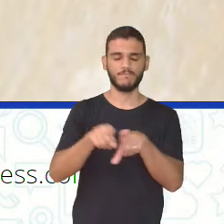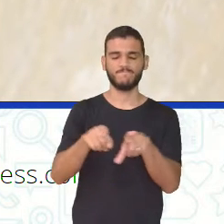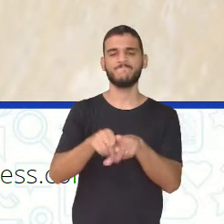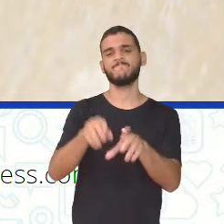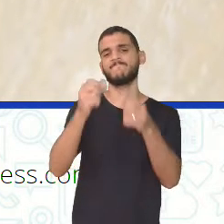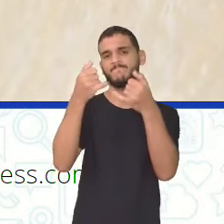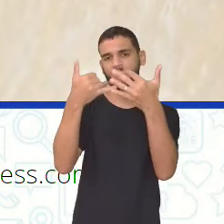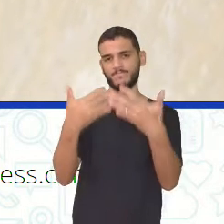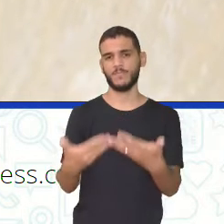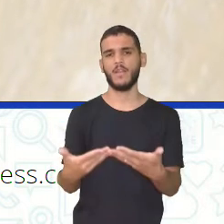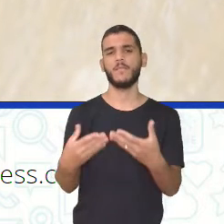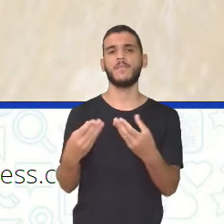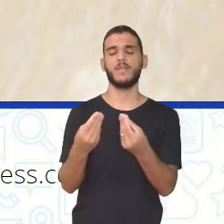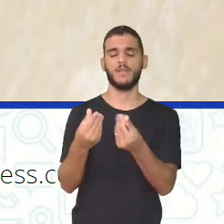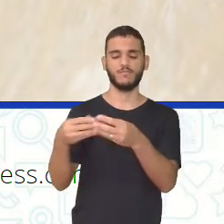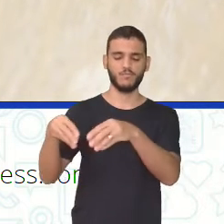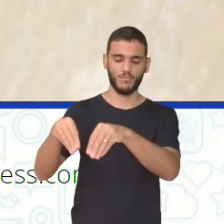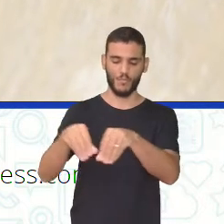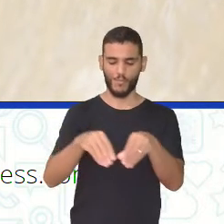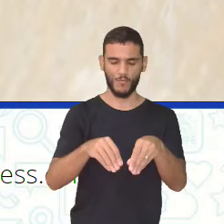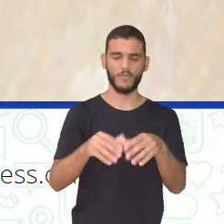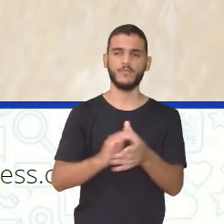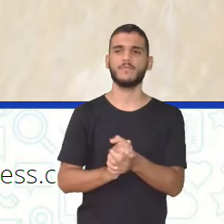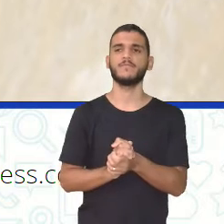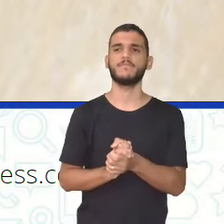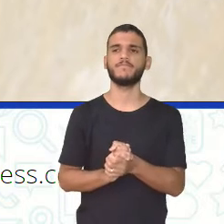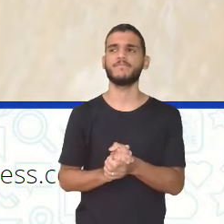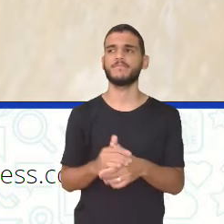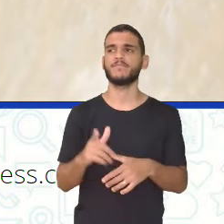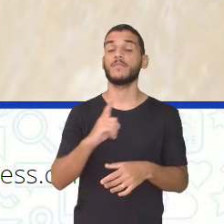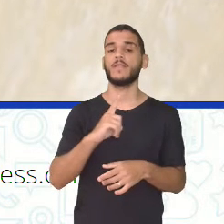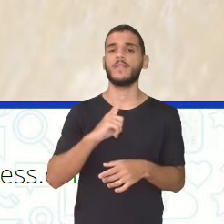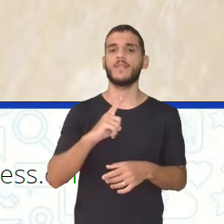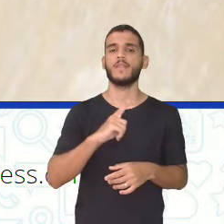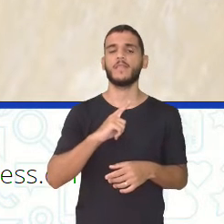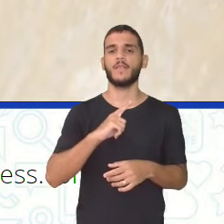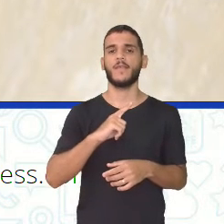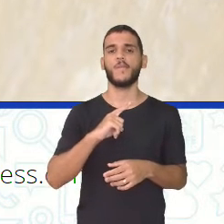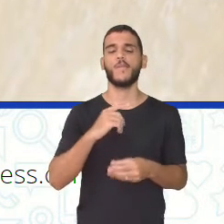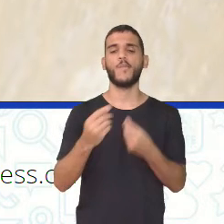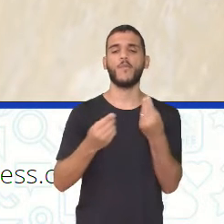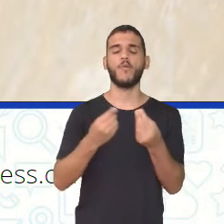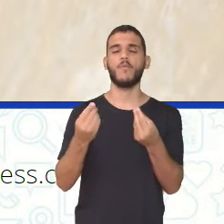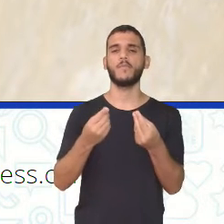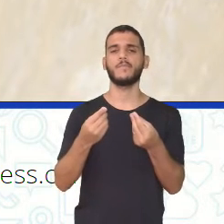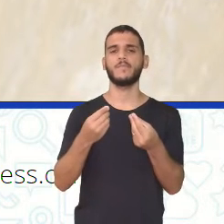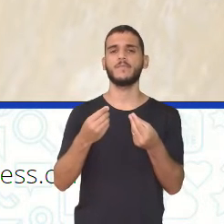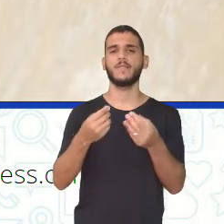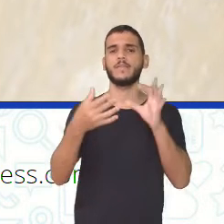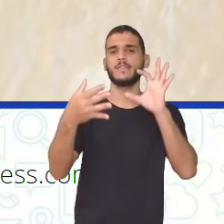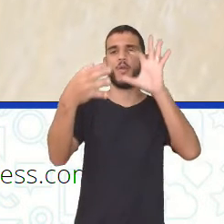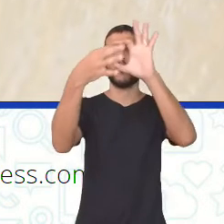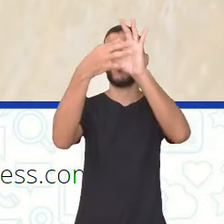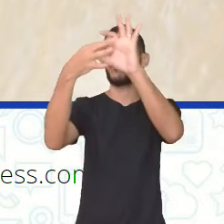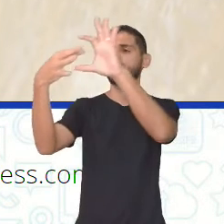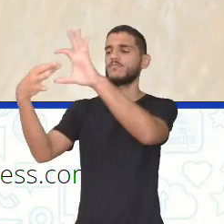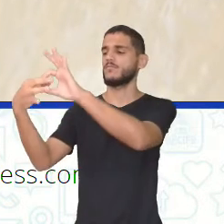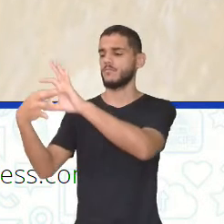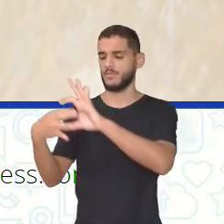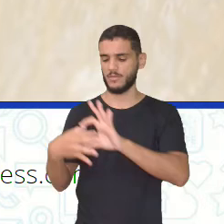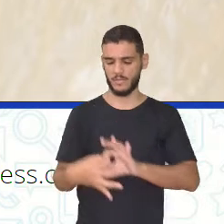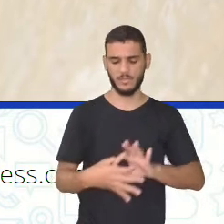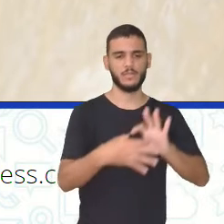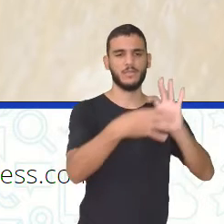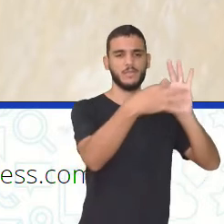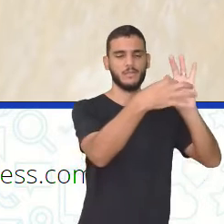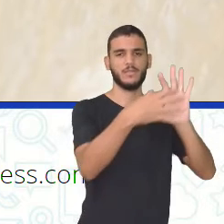falou sobre solo. E aí a gente tem, né, as relações entre esses seres vivos, né? Eu vou dar um